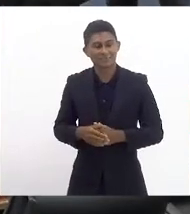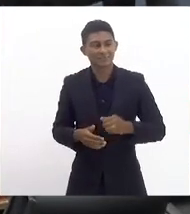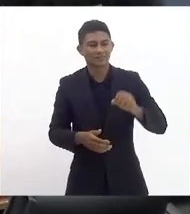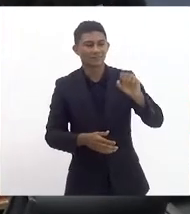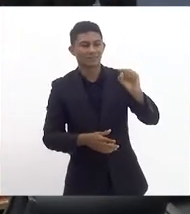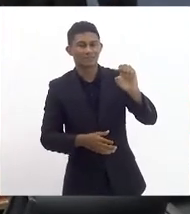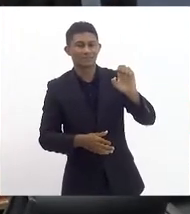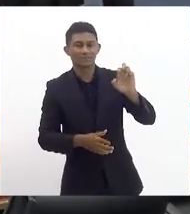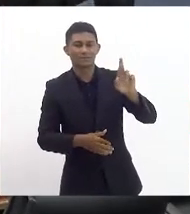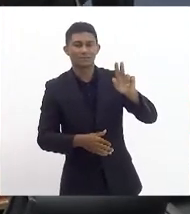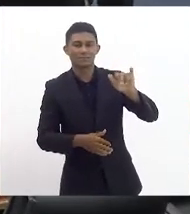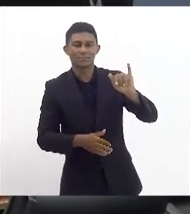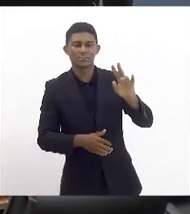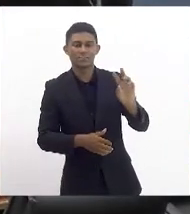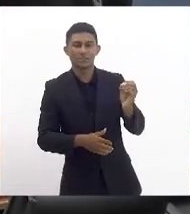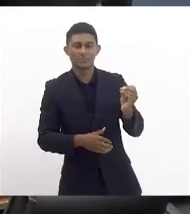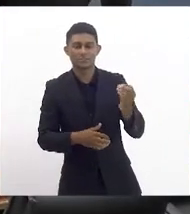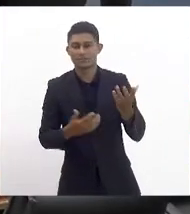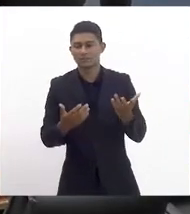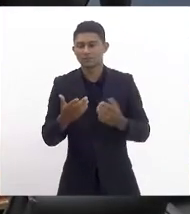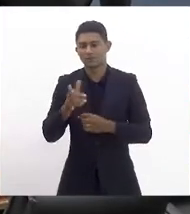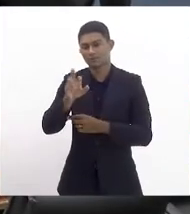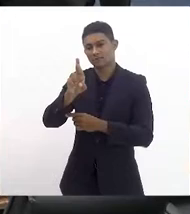Serginho, deputado Rodrigo Amorim,